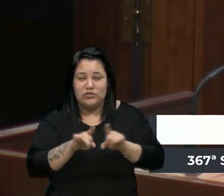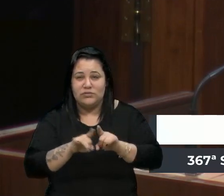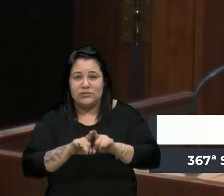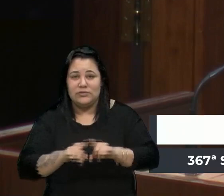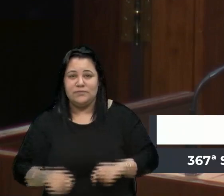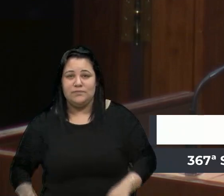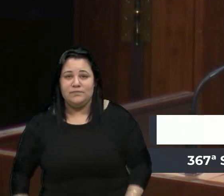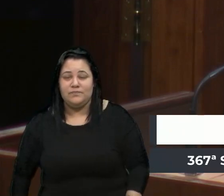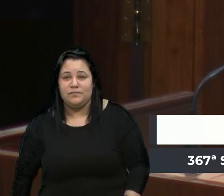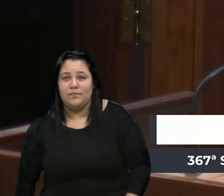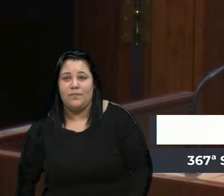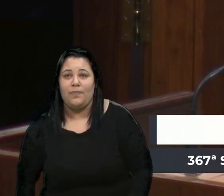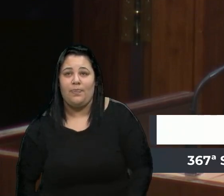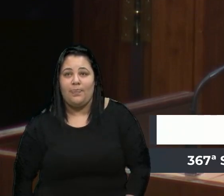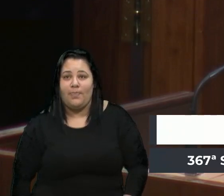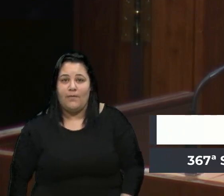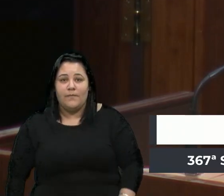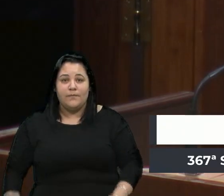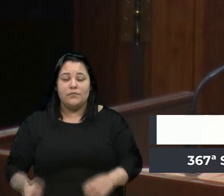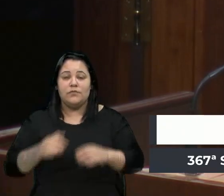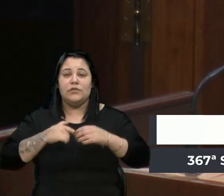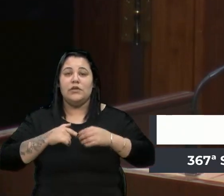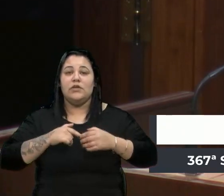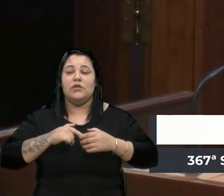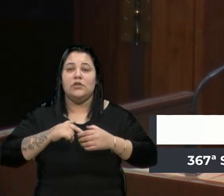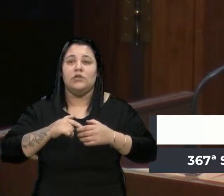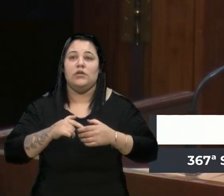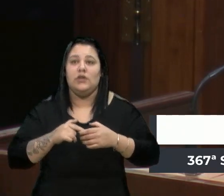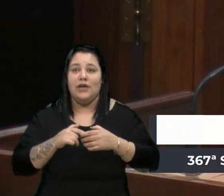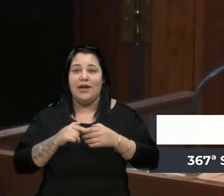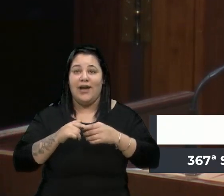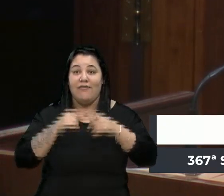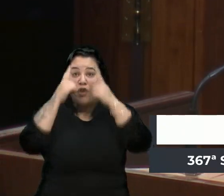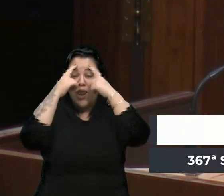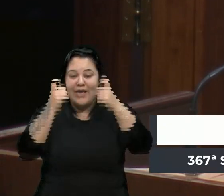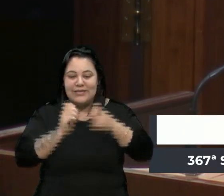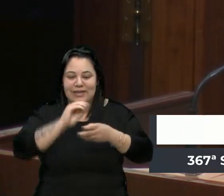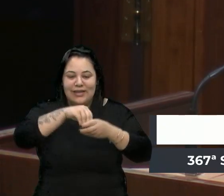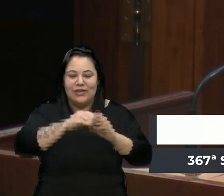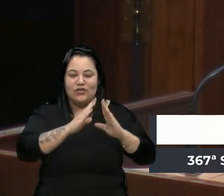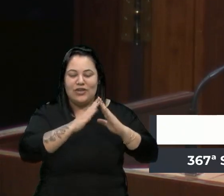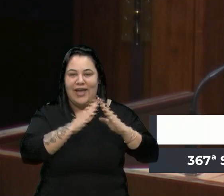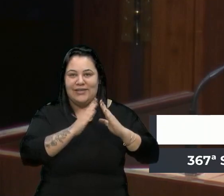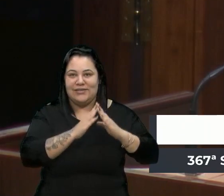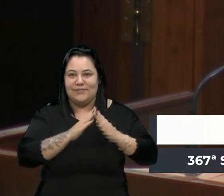o desemprego, a violência doméstica.